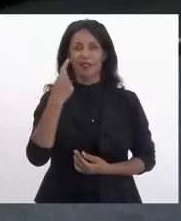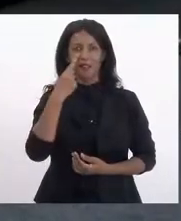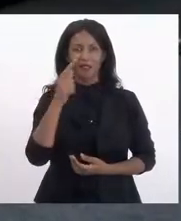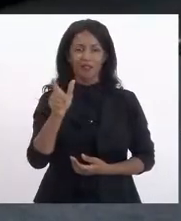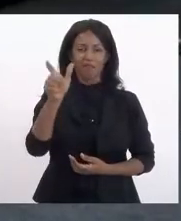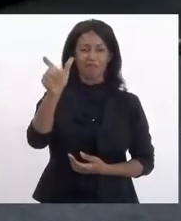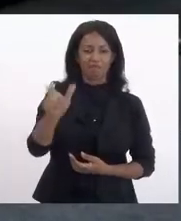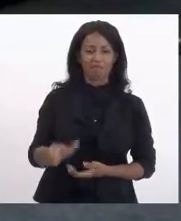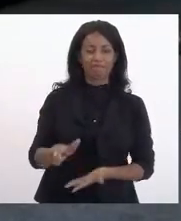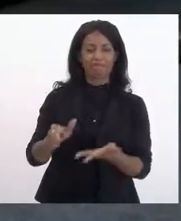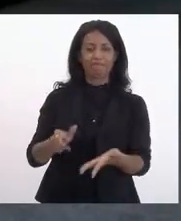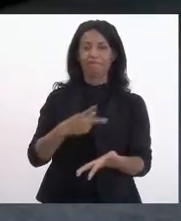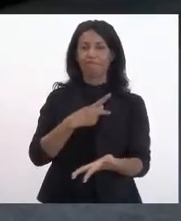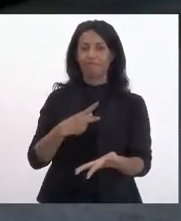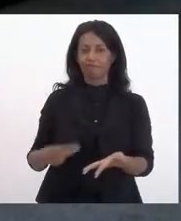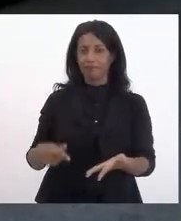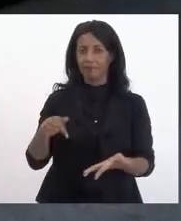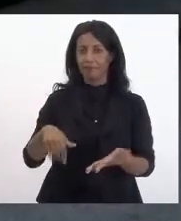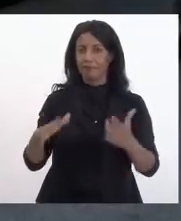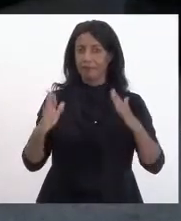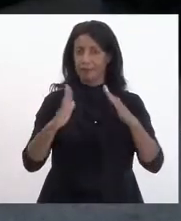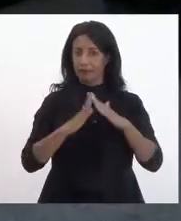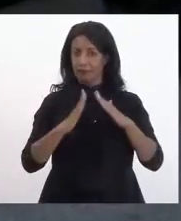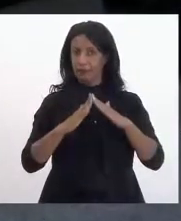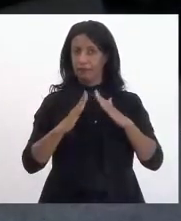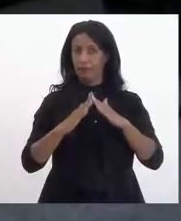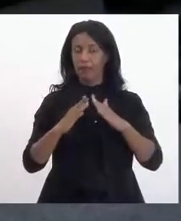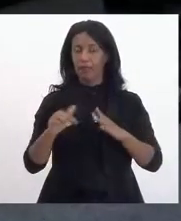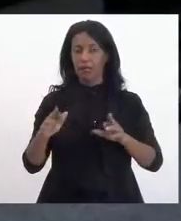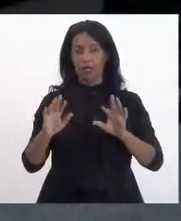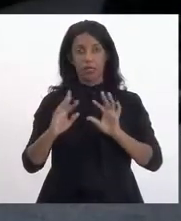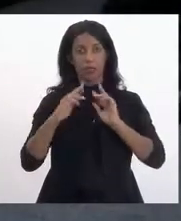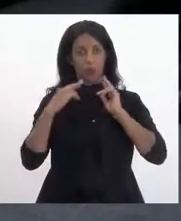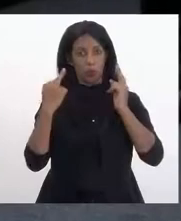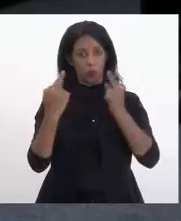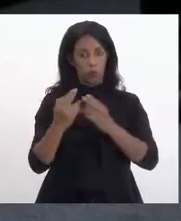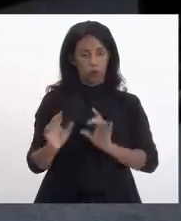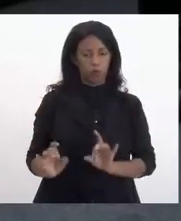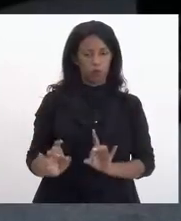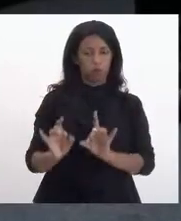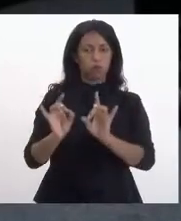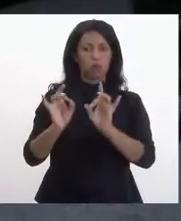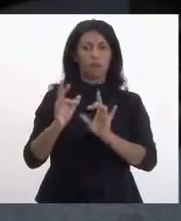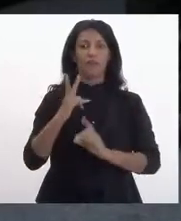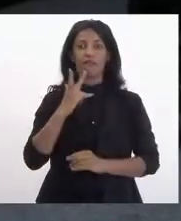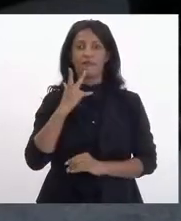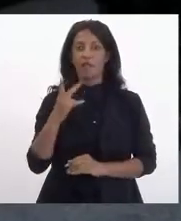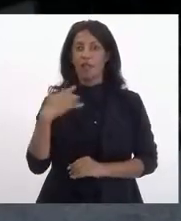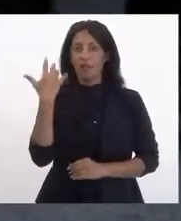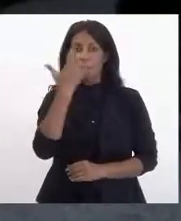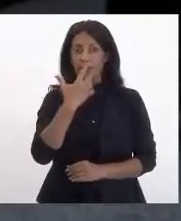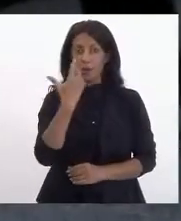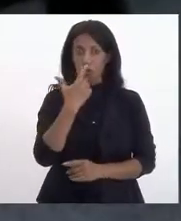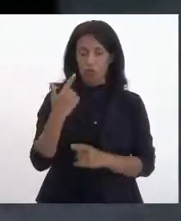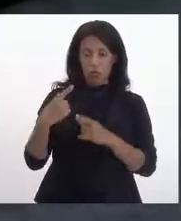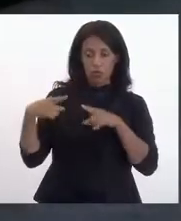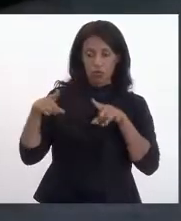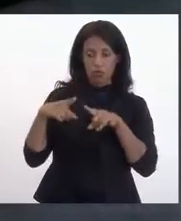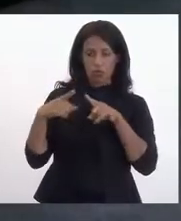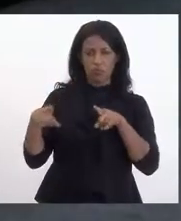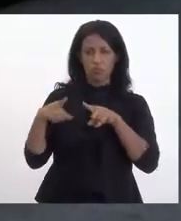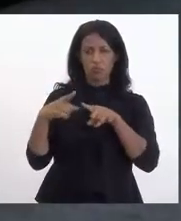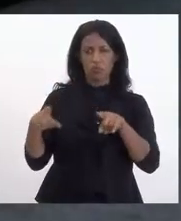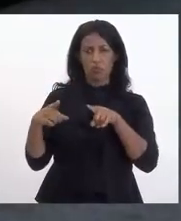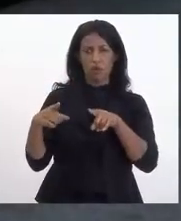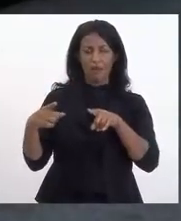mulher presidindo essa casa e essa sessão, né? Dizer que essa música é um hino